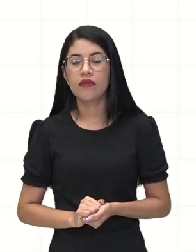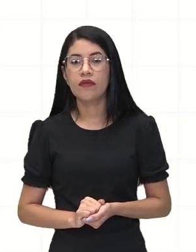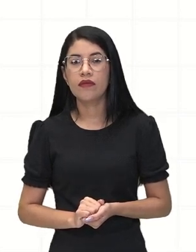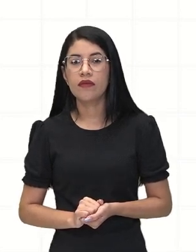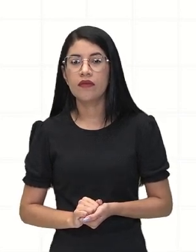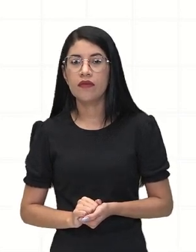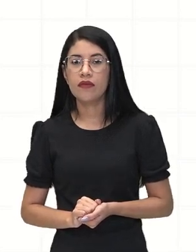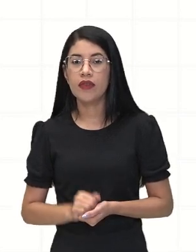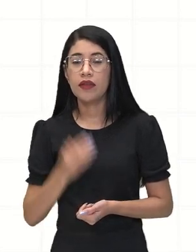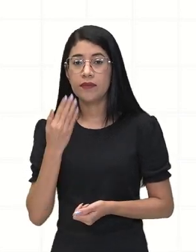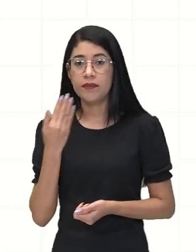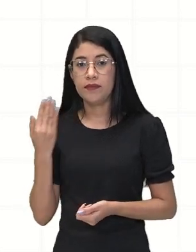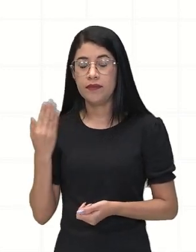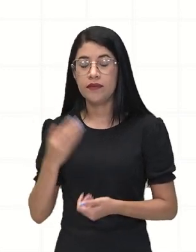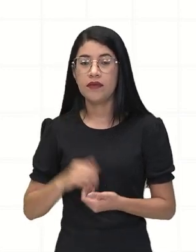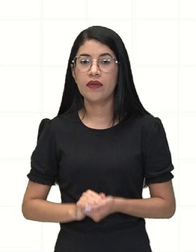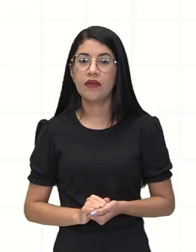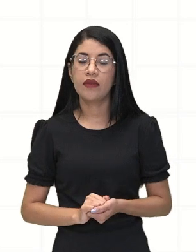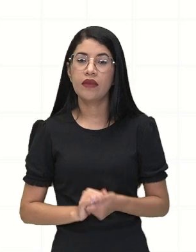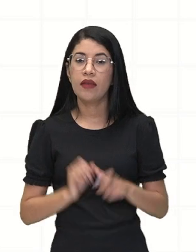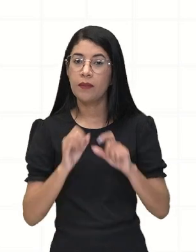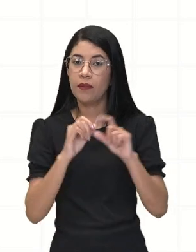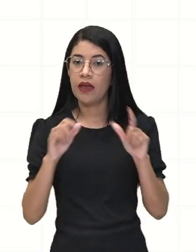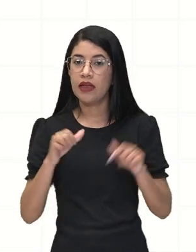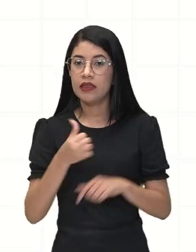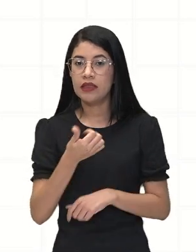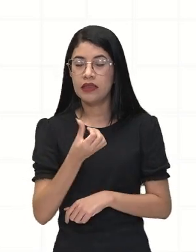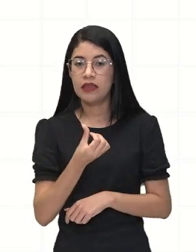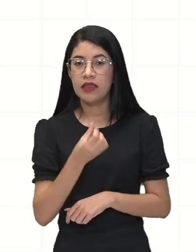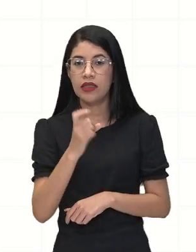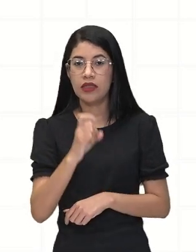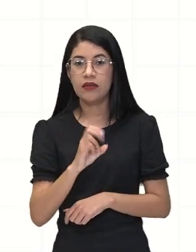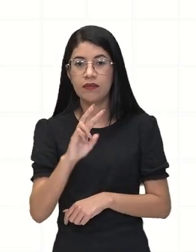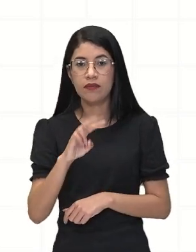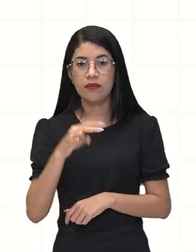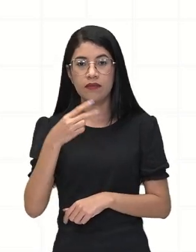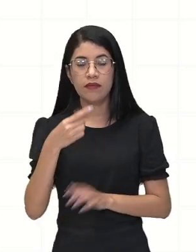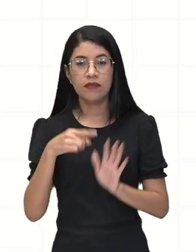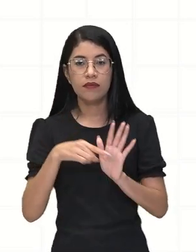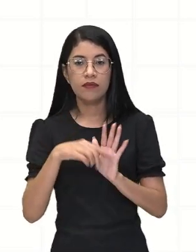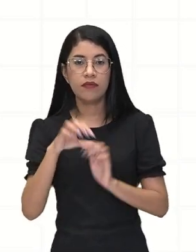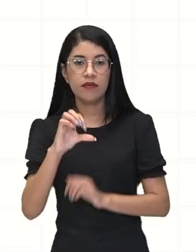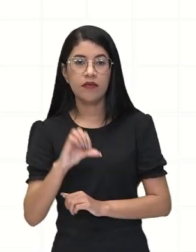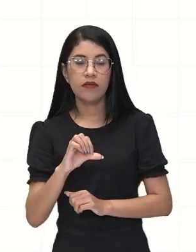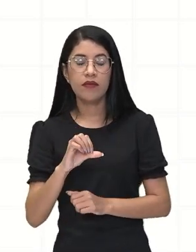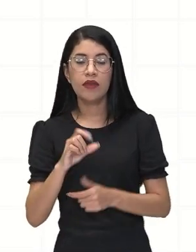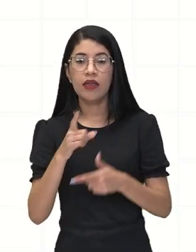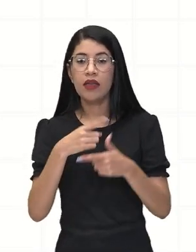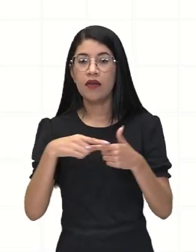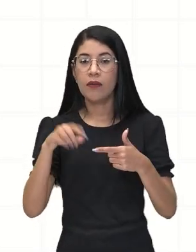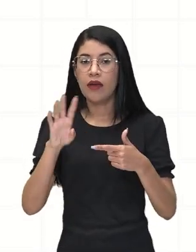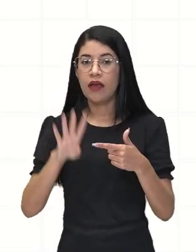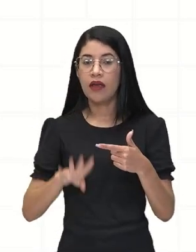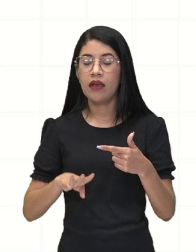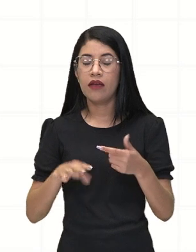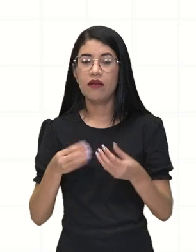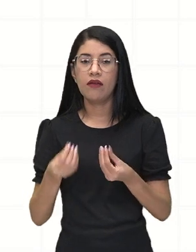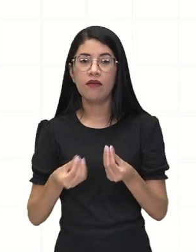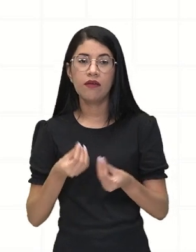dada a expressão 16x ao quadrado menos 9, determine a forma